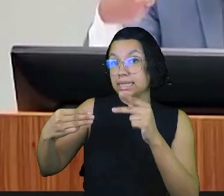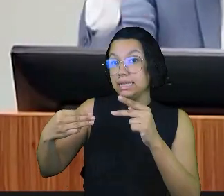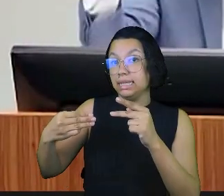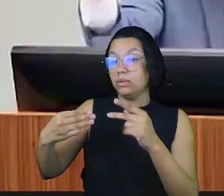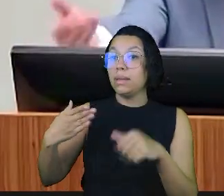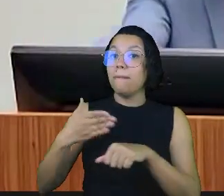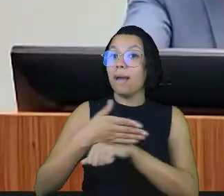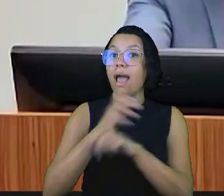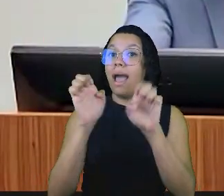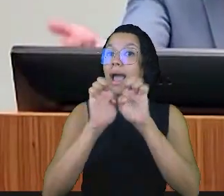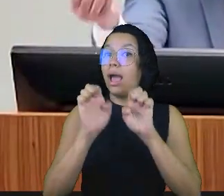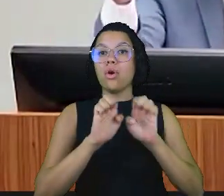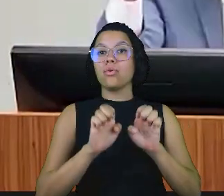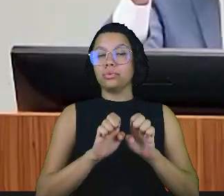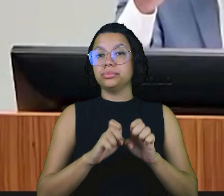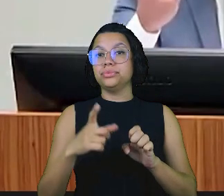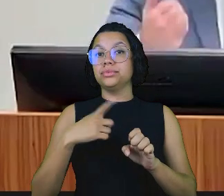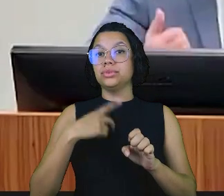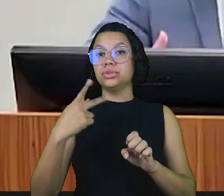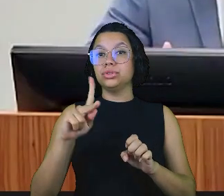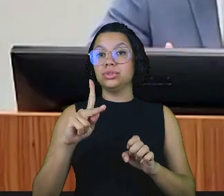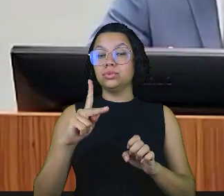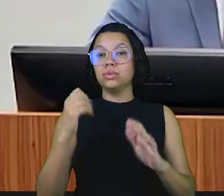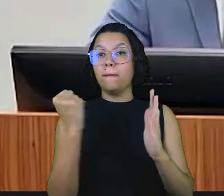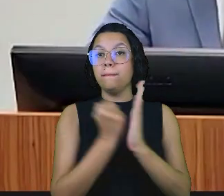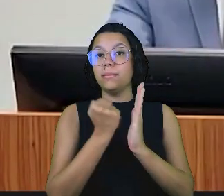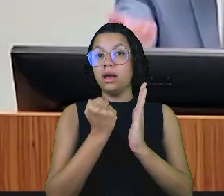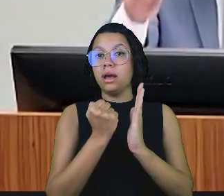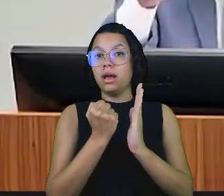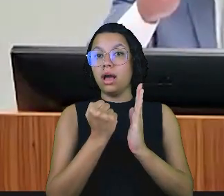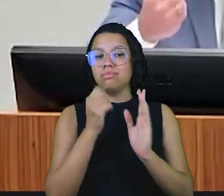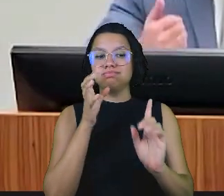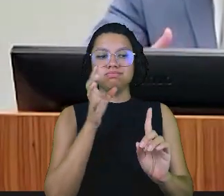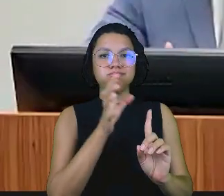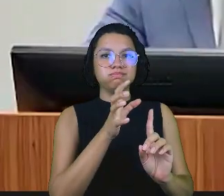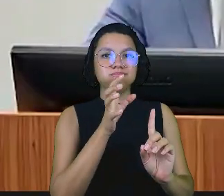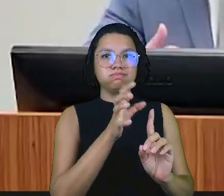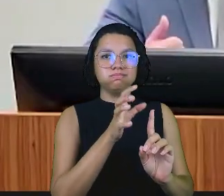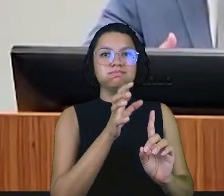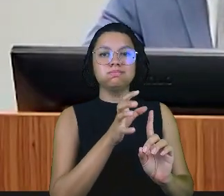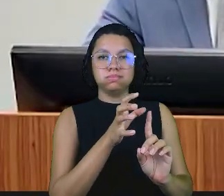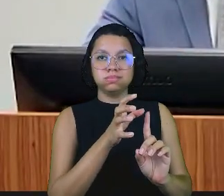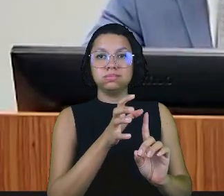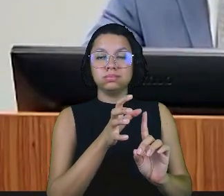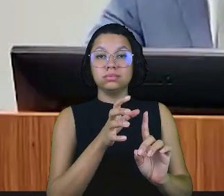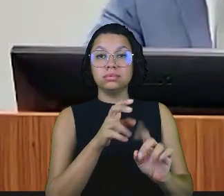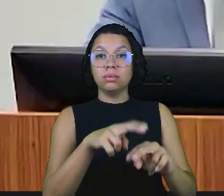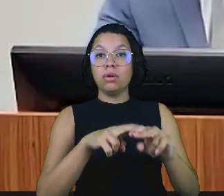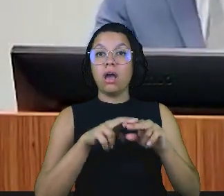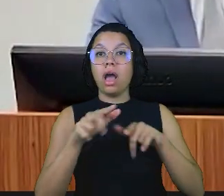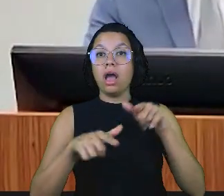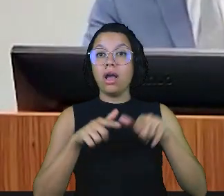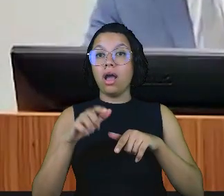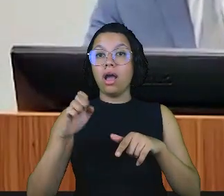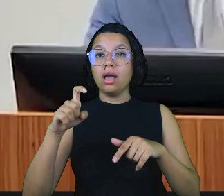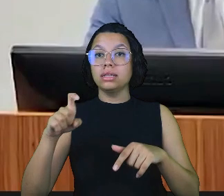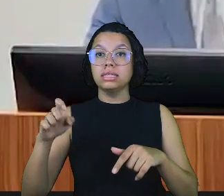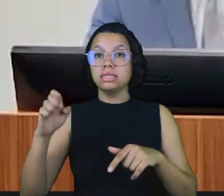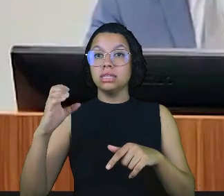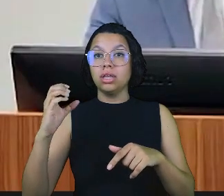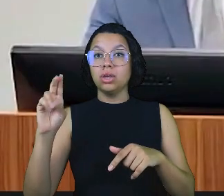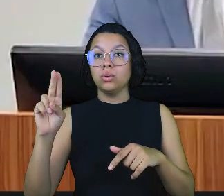estruturação têm o seu patrimônio afetável pela atividade executiva. Vejam,